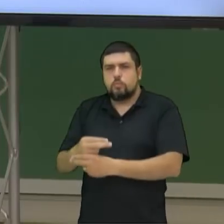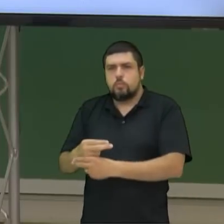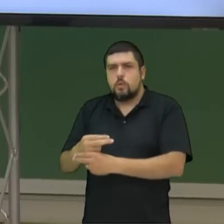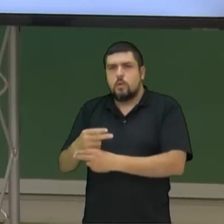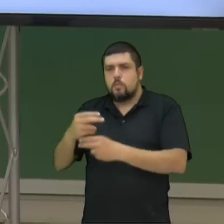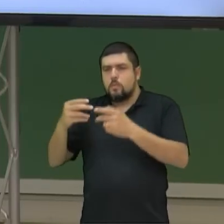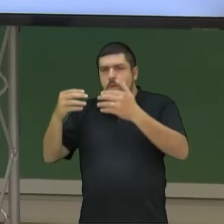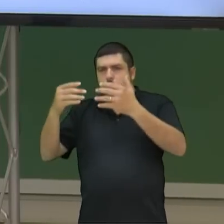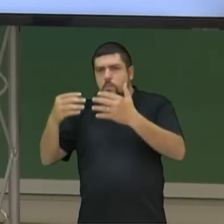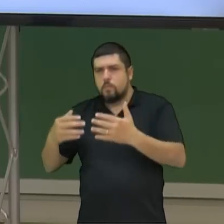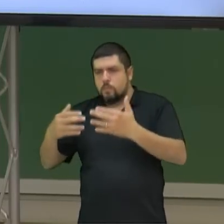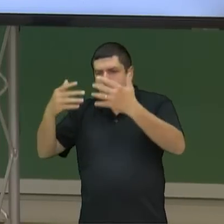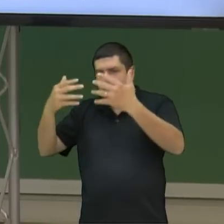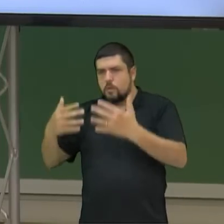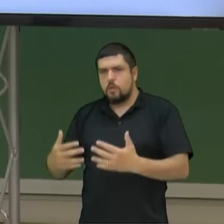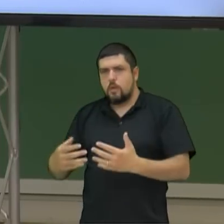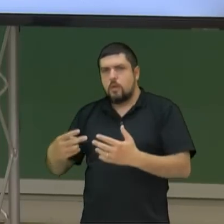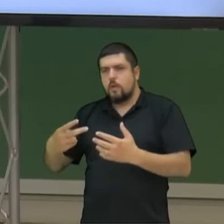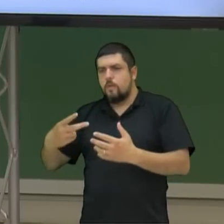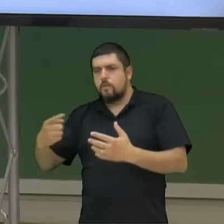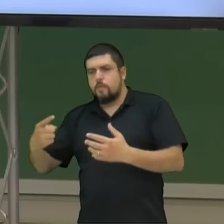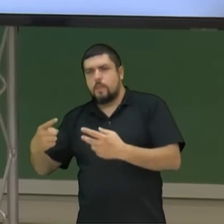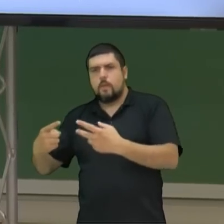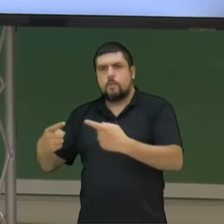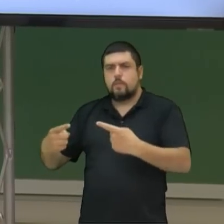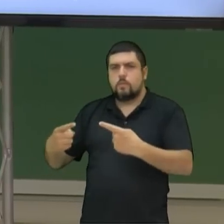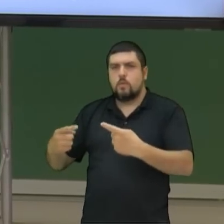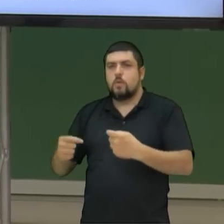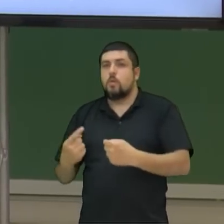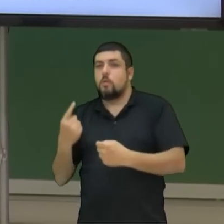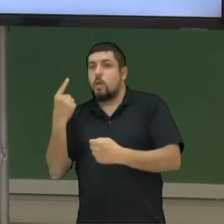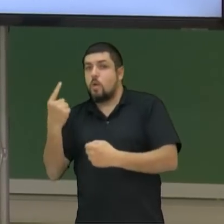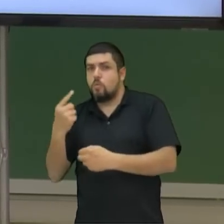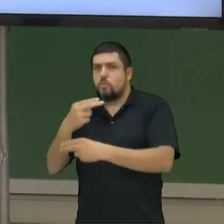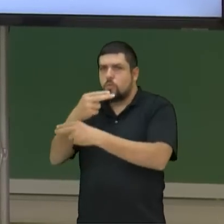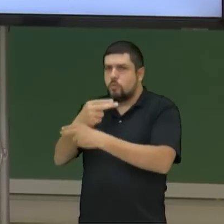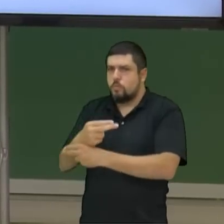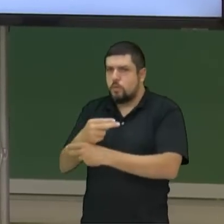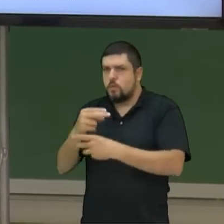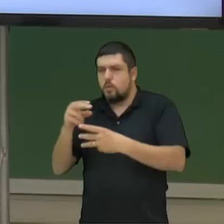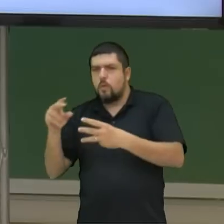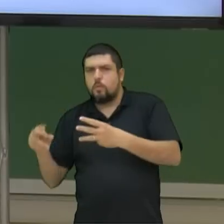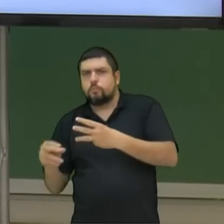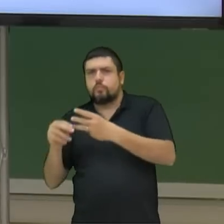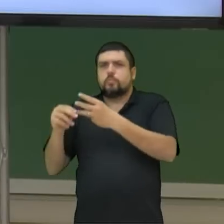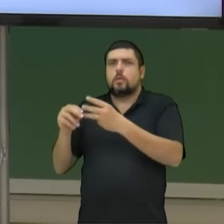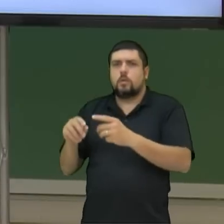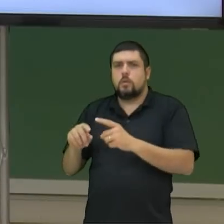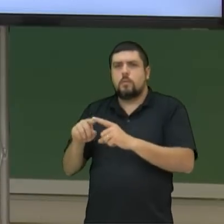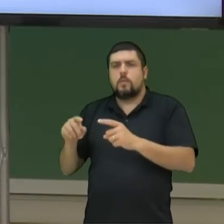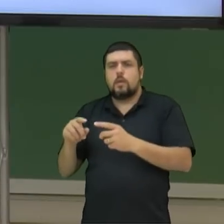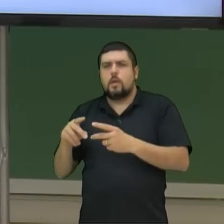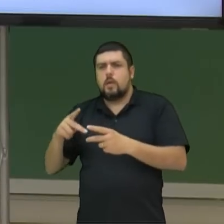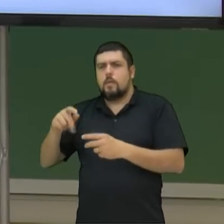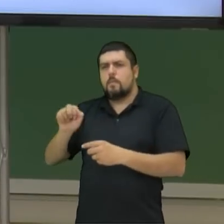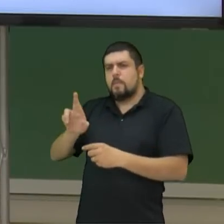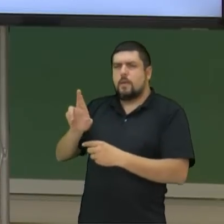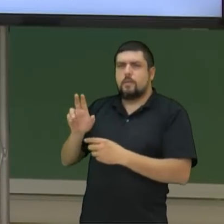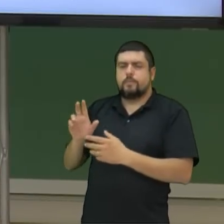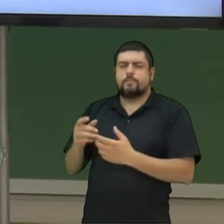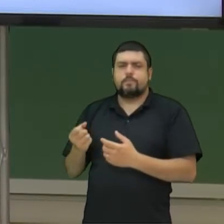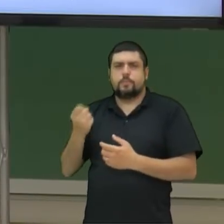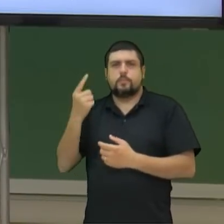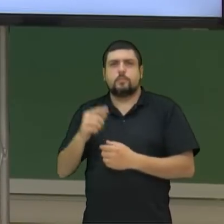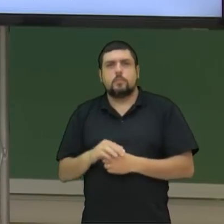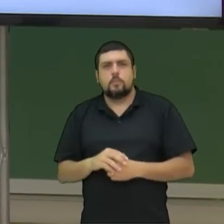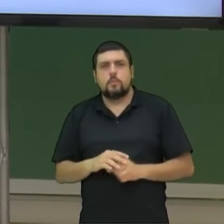mais. Não é um par, gente, é um cromossomo. Então tá errado ali, tá? Se eu tirasse o par, ok, mas esse par ali ficou estranho. Letra